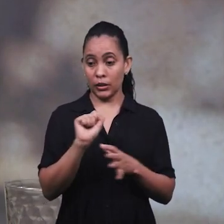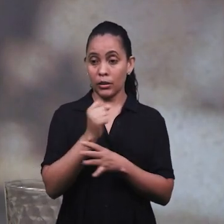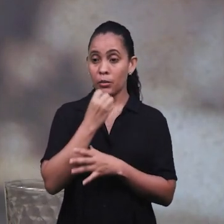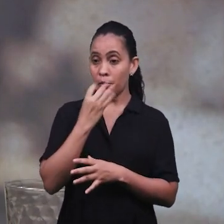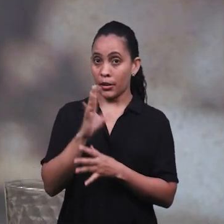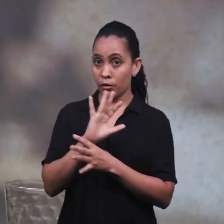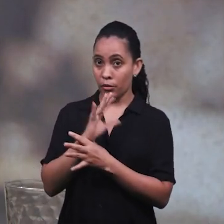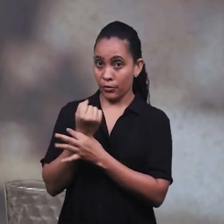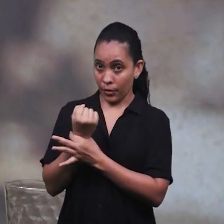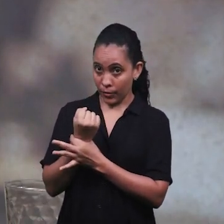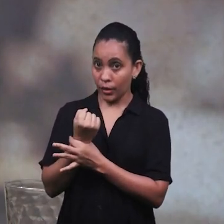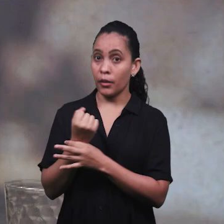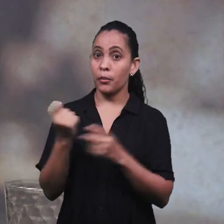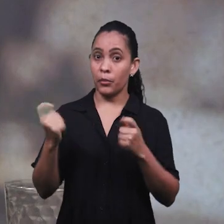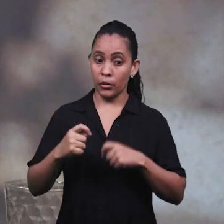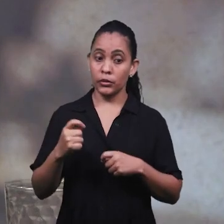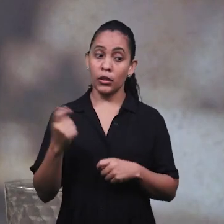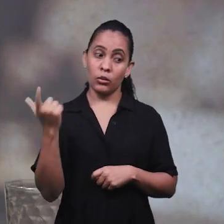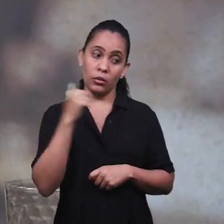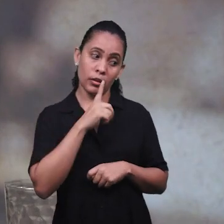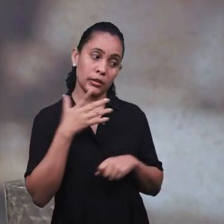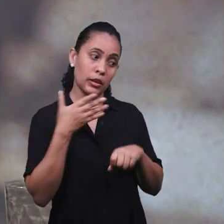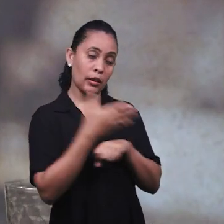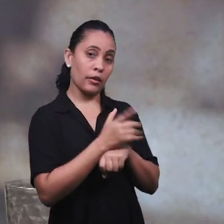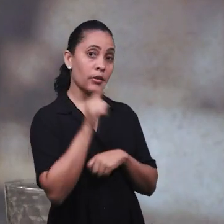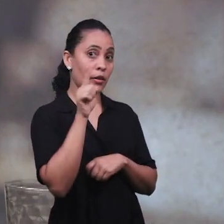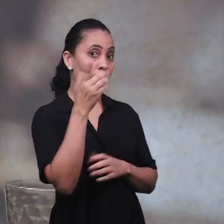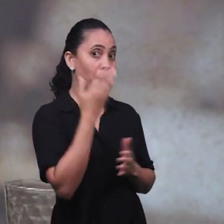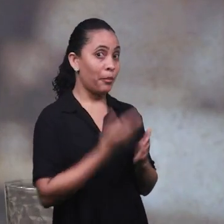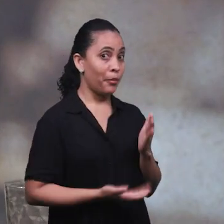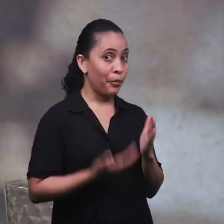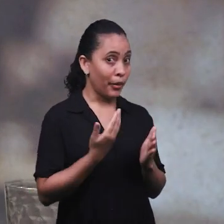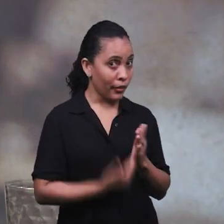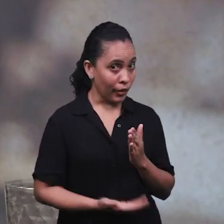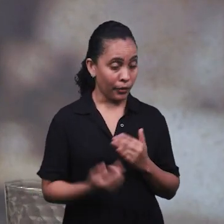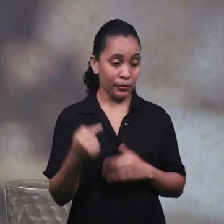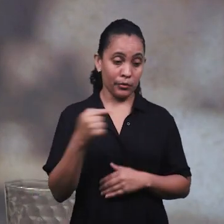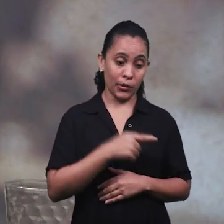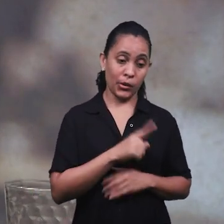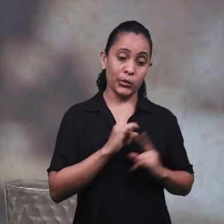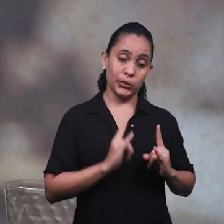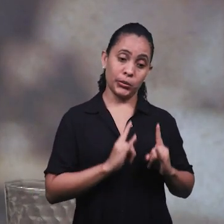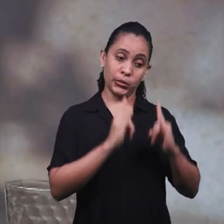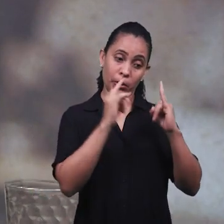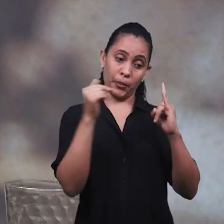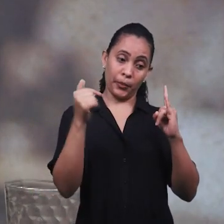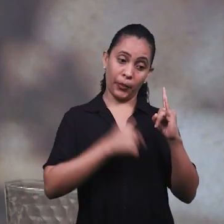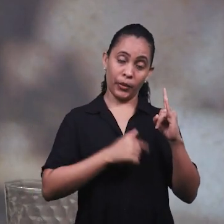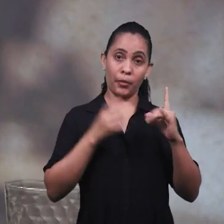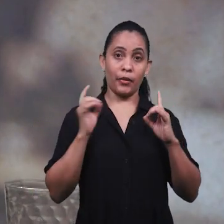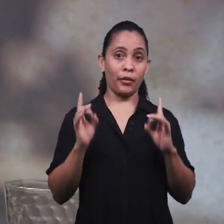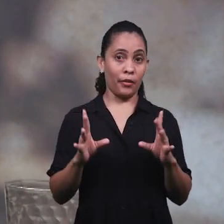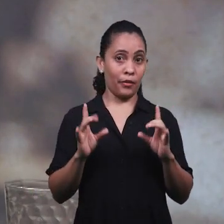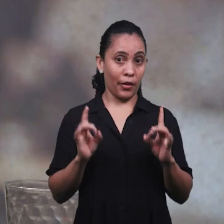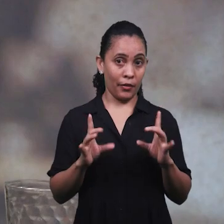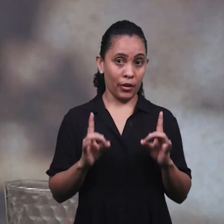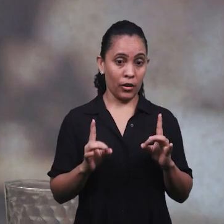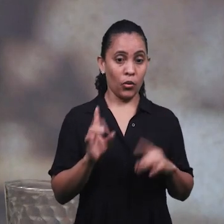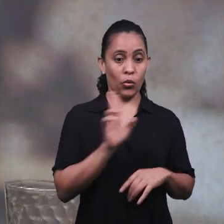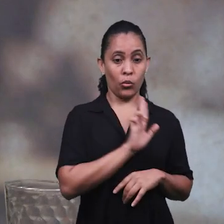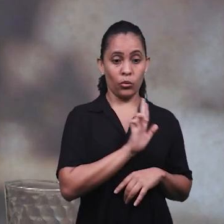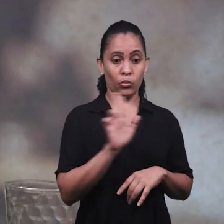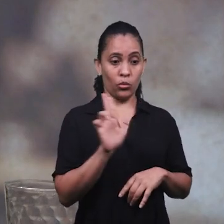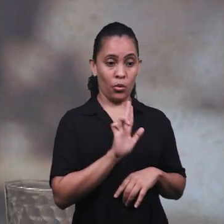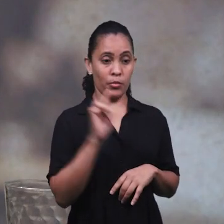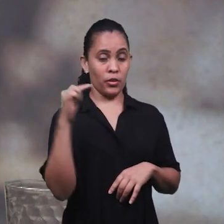família, pode alcançar o imóvel, e esse imóvel ele vai ser penhorado, ou seja, vai entrar uma inscrição na matrícula do